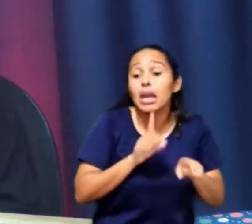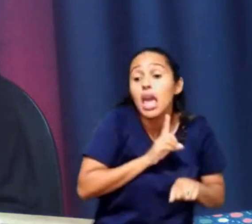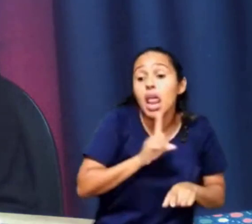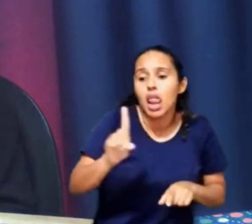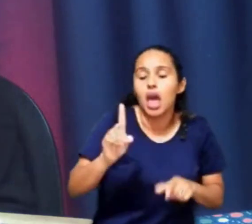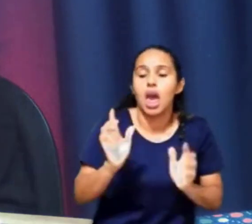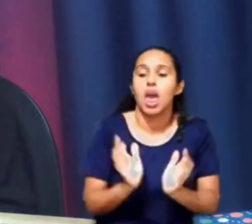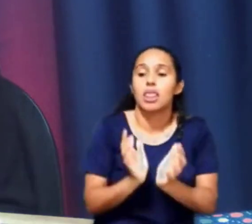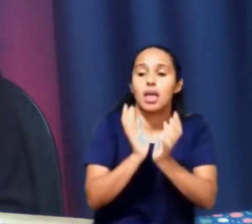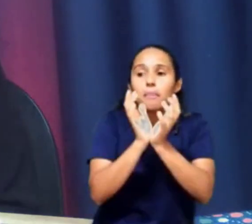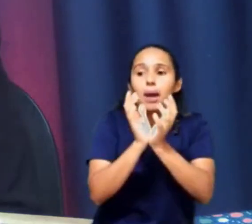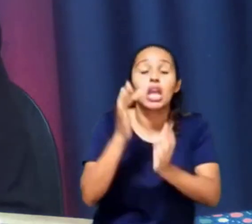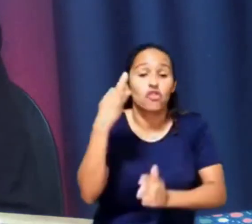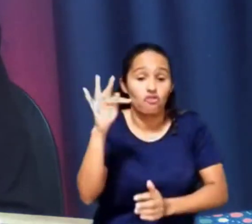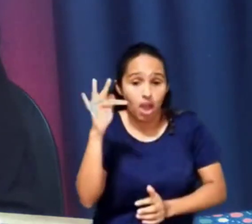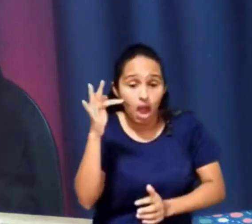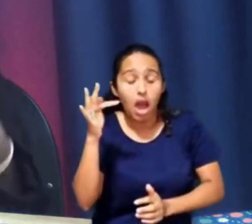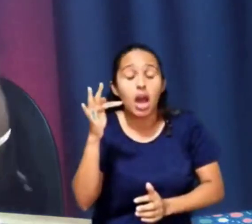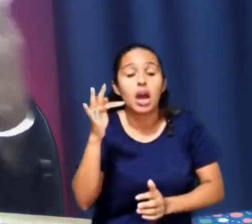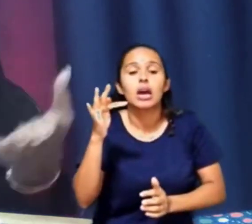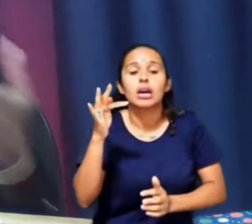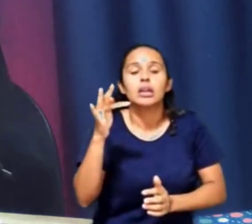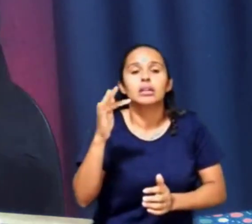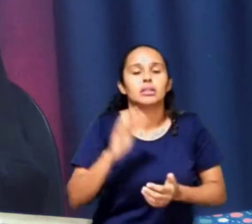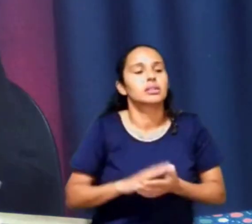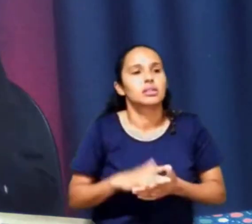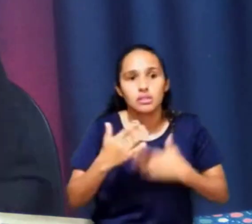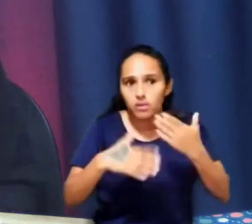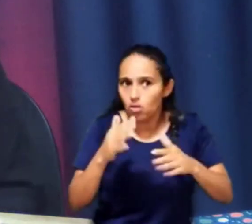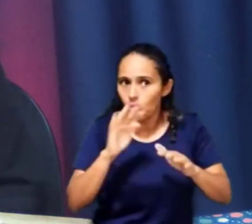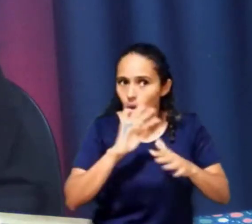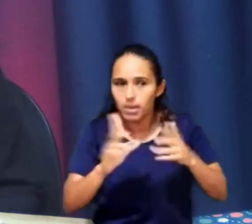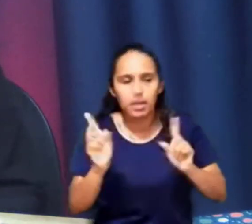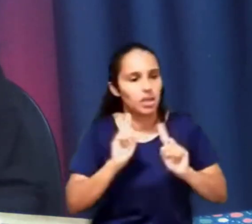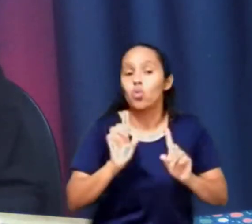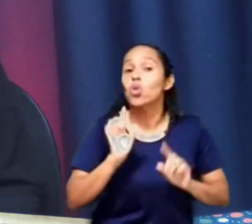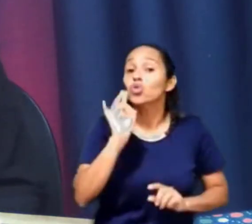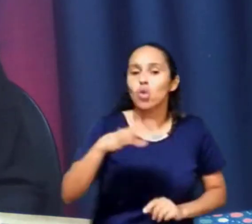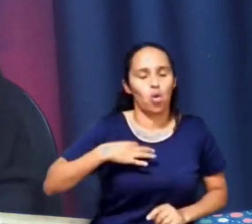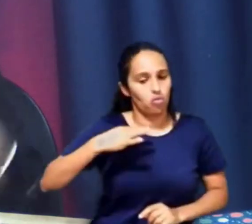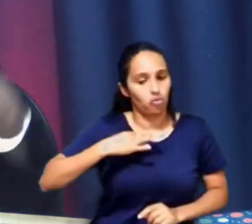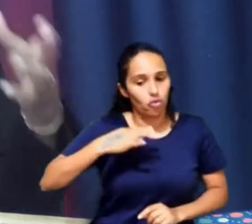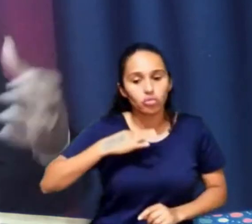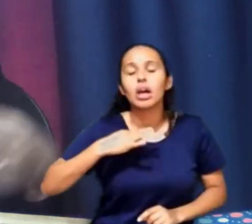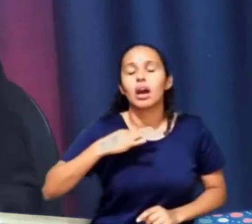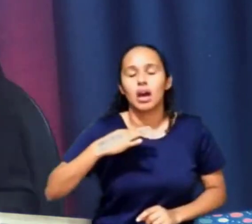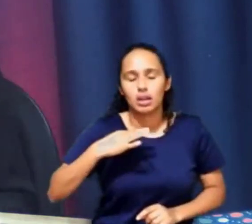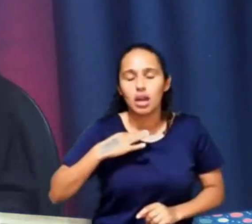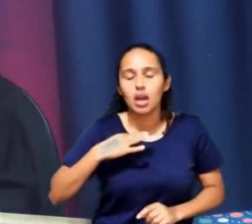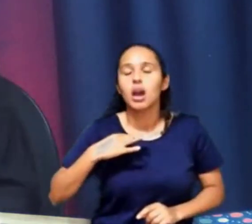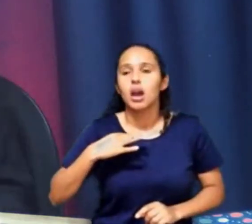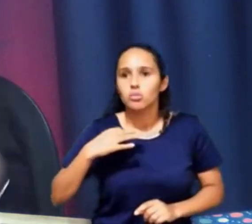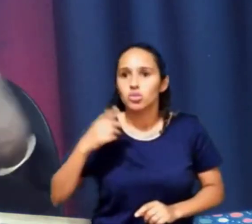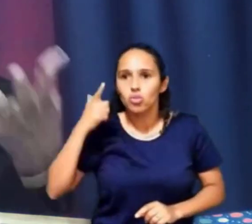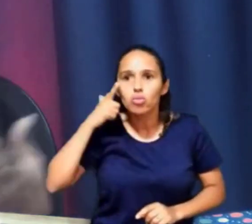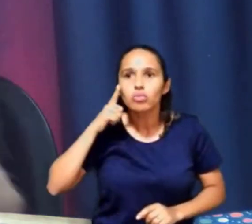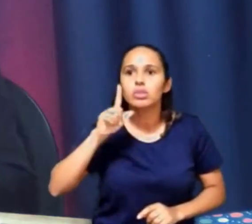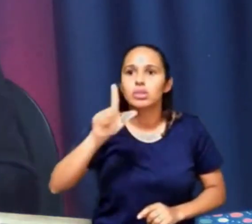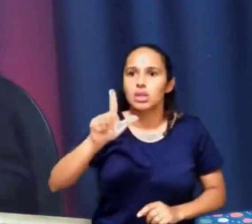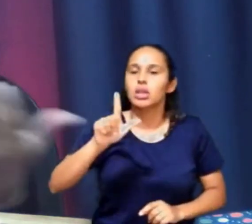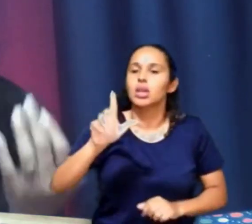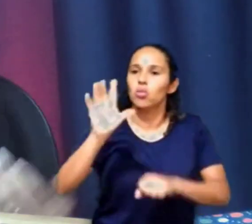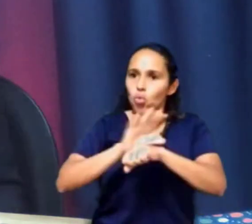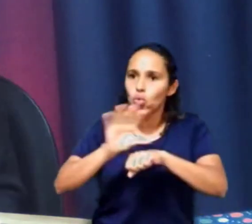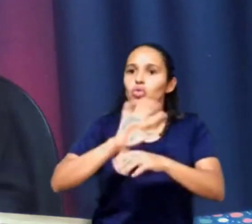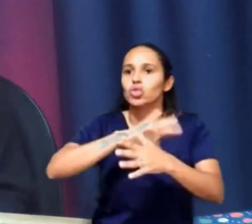também? Não, nessa época como voluntária, por isso que eu consegui levar Libras para a PAI de Poá. Então, às vezes eu ia lá, ficava uma tarde, porque eu